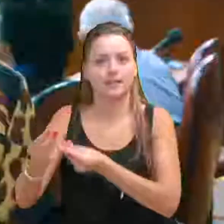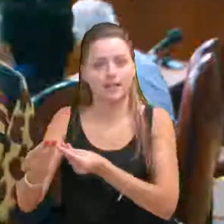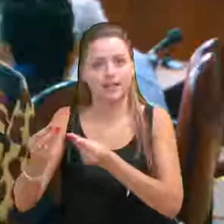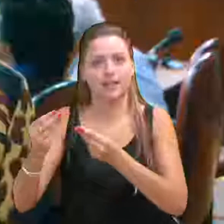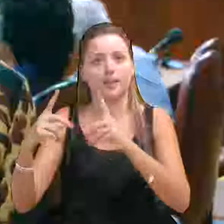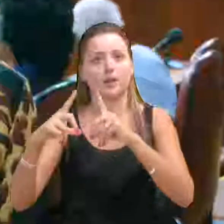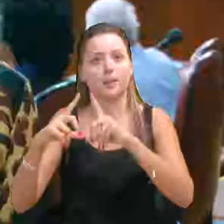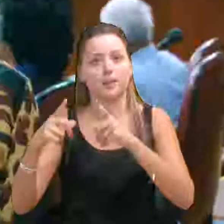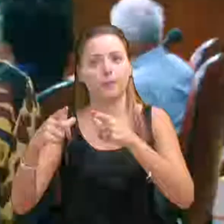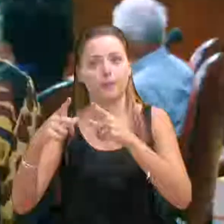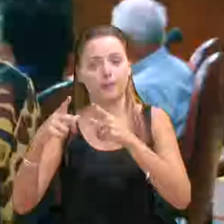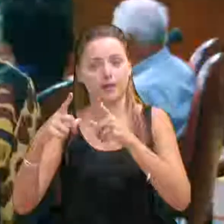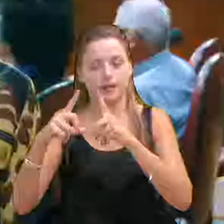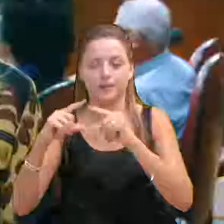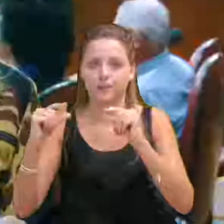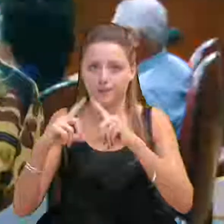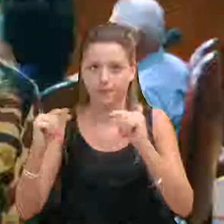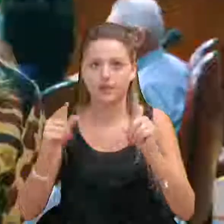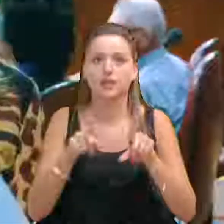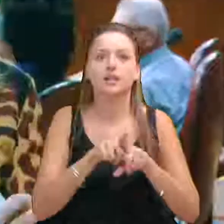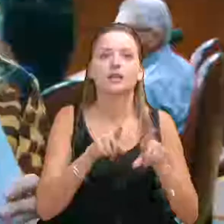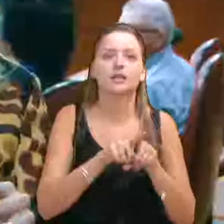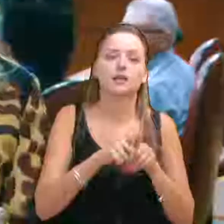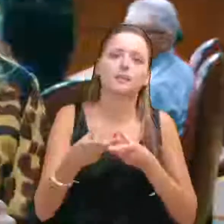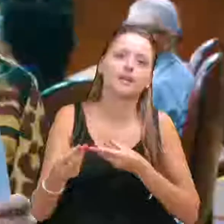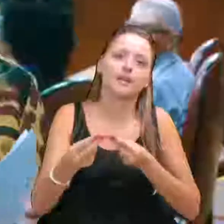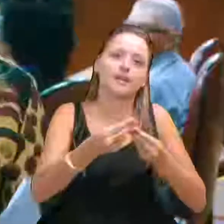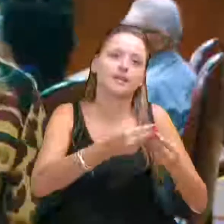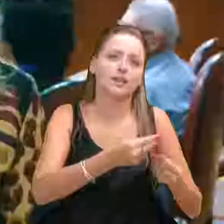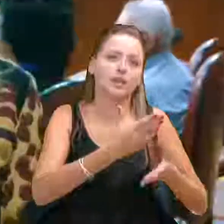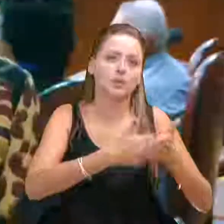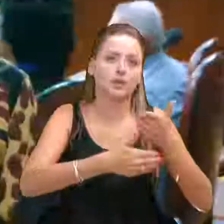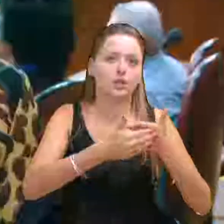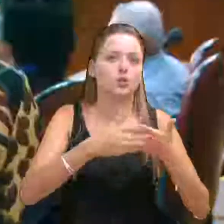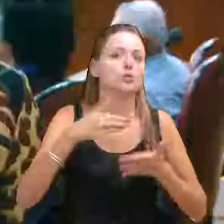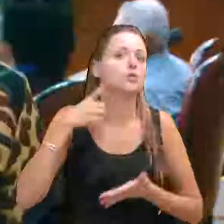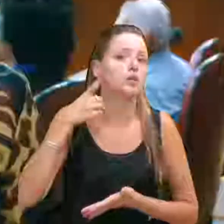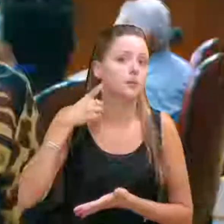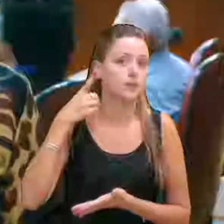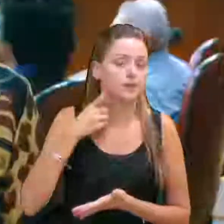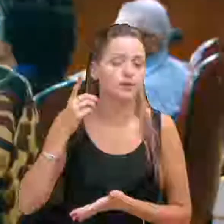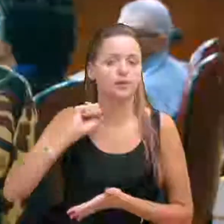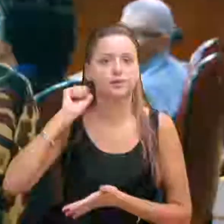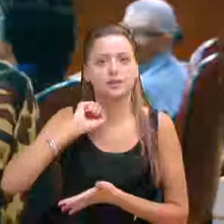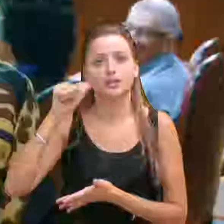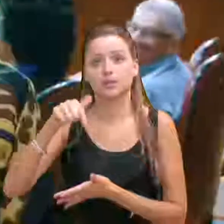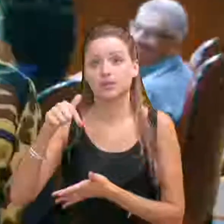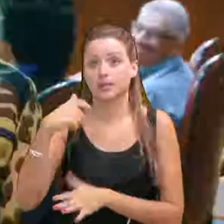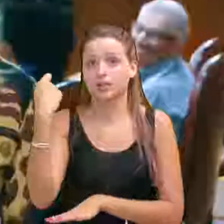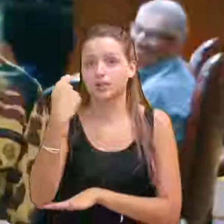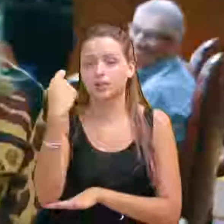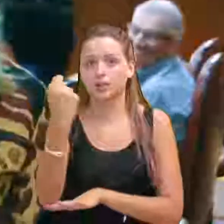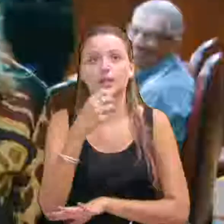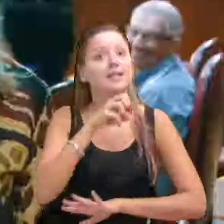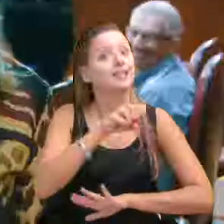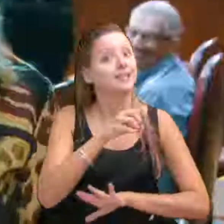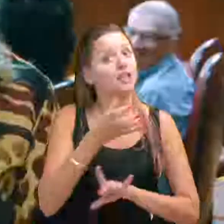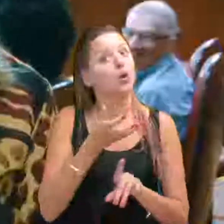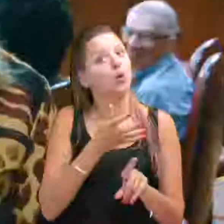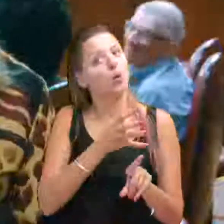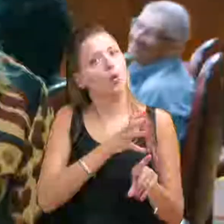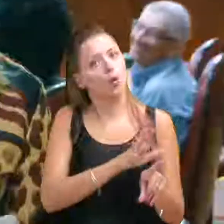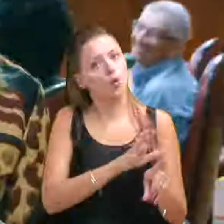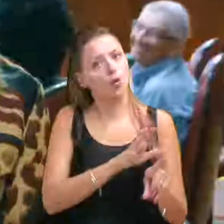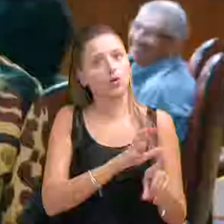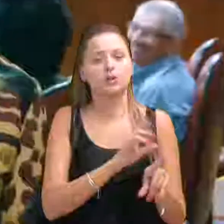órgãos ligados ao trânsito e também para todos os nossos deputados e senadores gaúchos. Se ela for rejeitada,